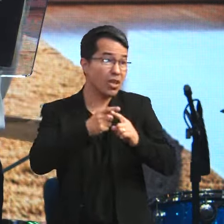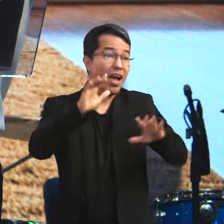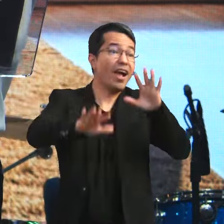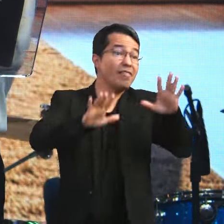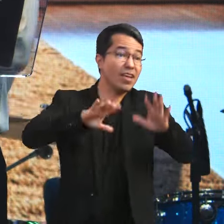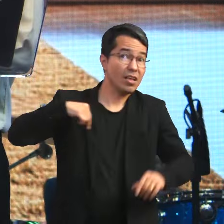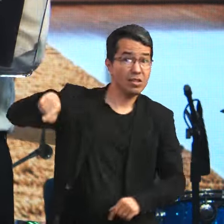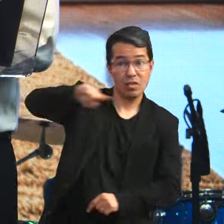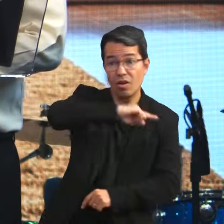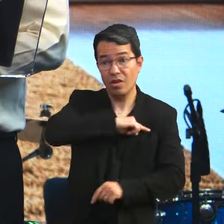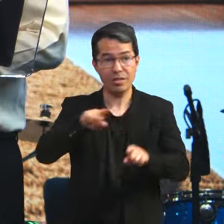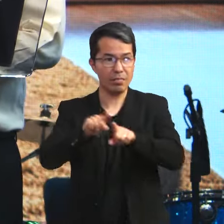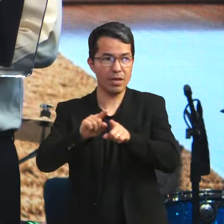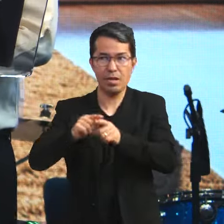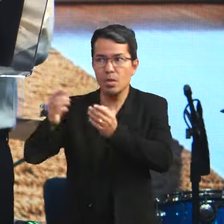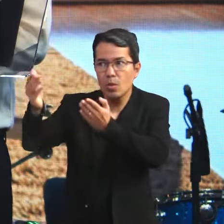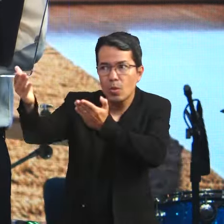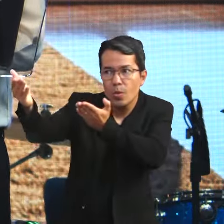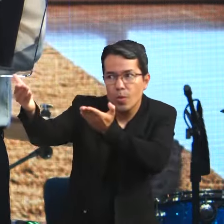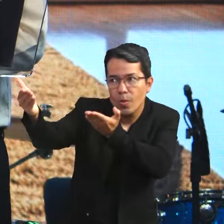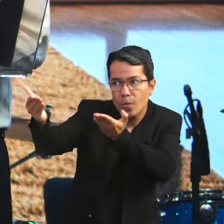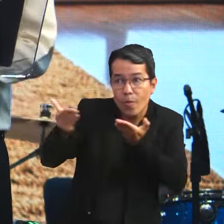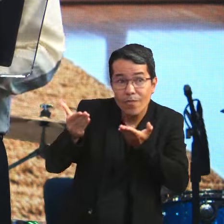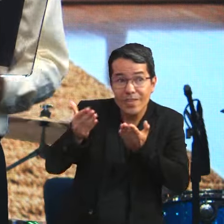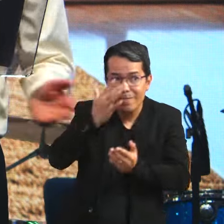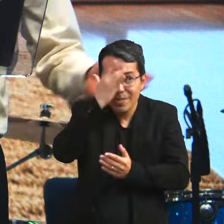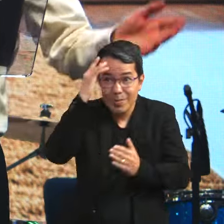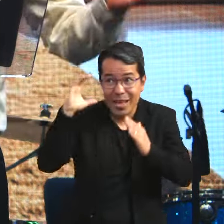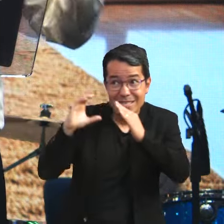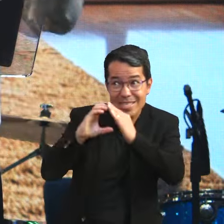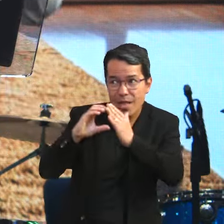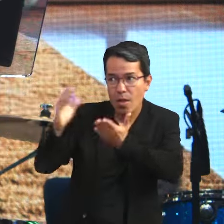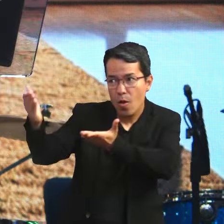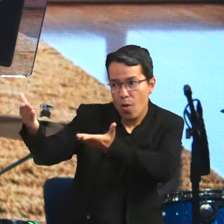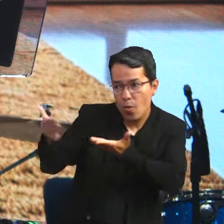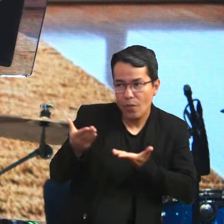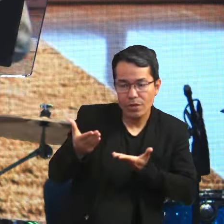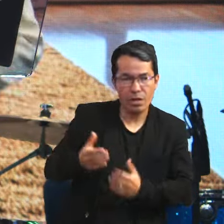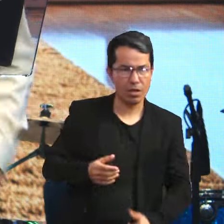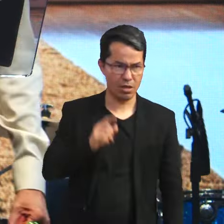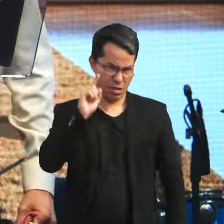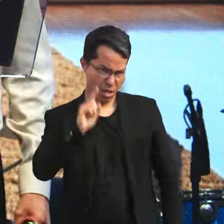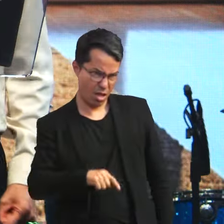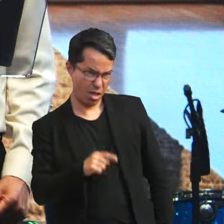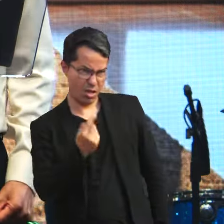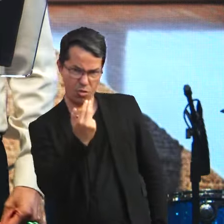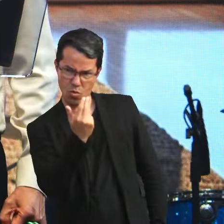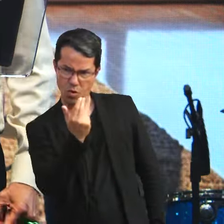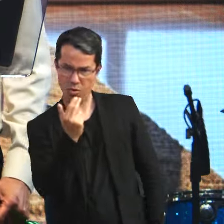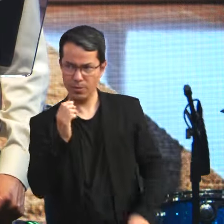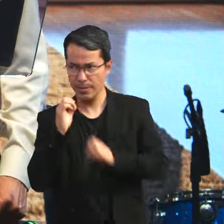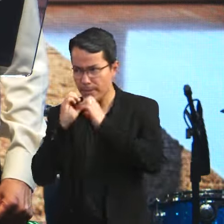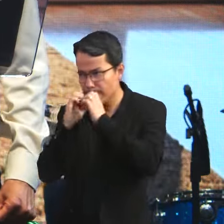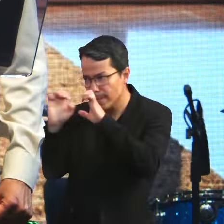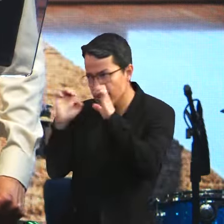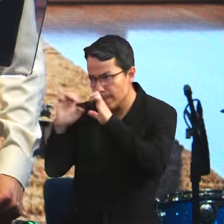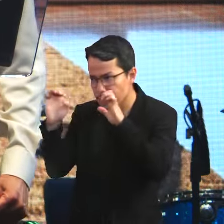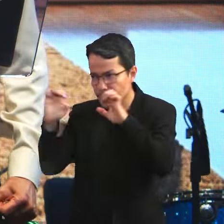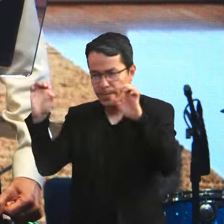salvação quando conv estamos eendo maior passão estamos